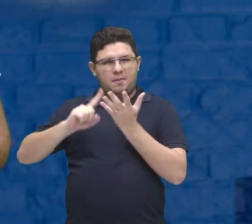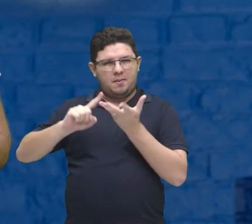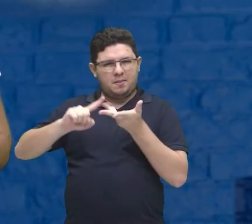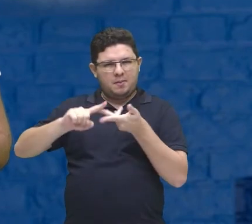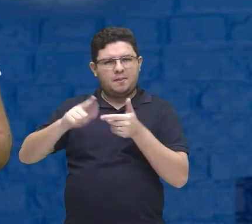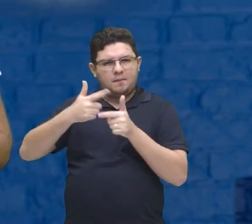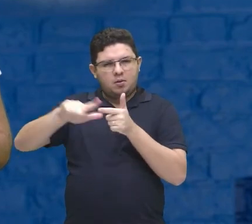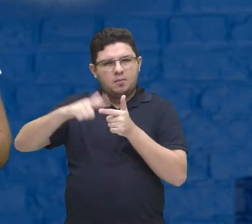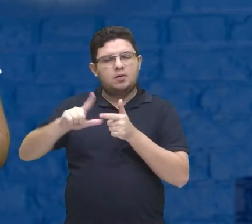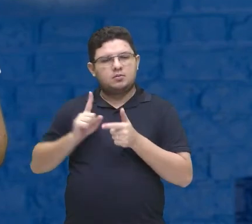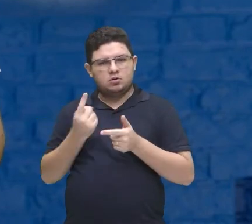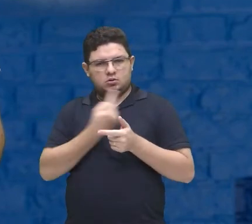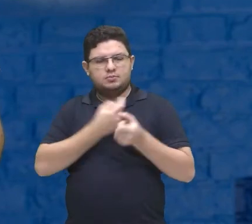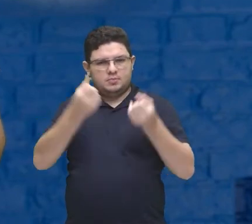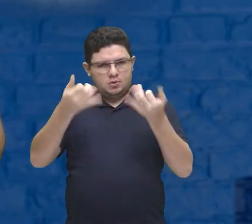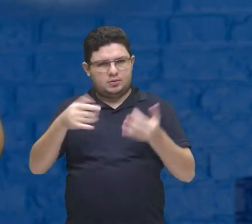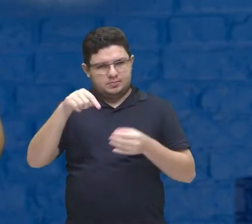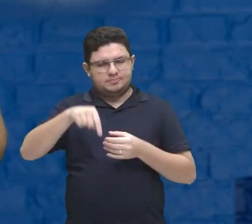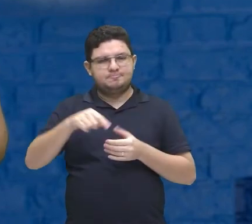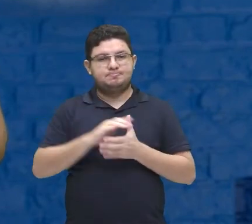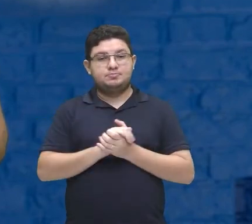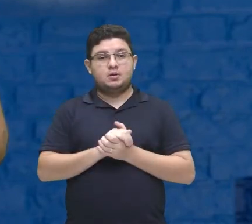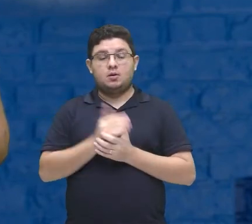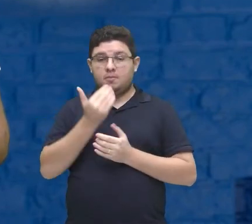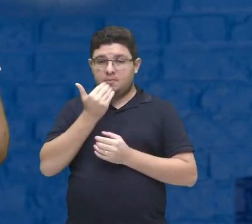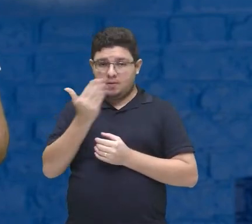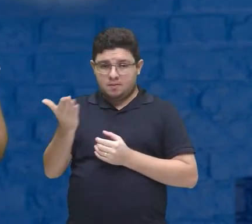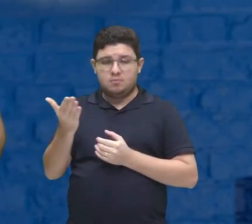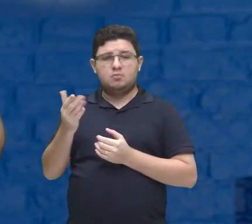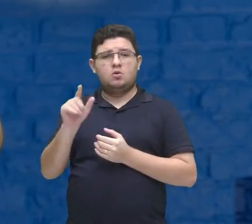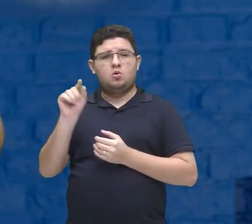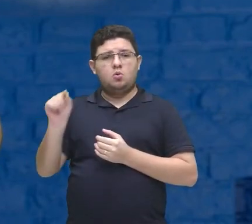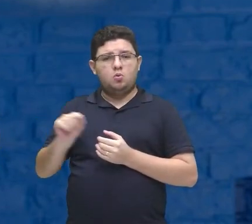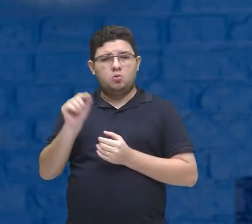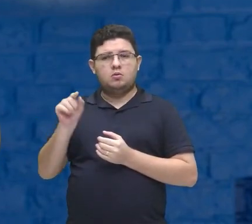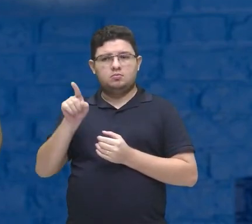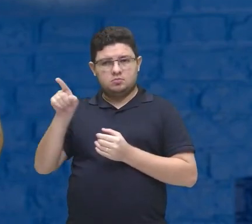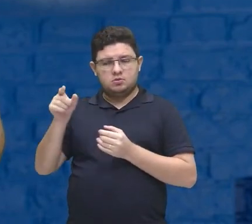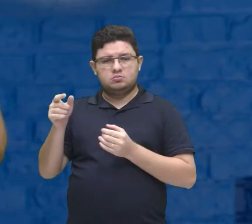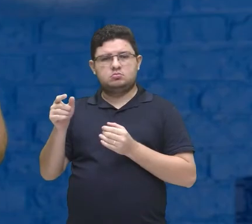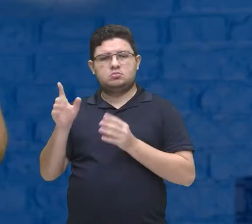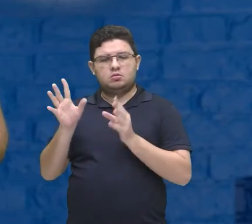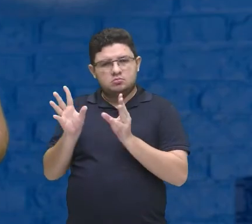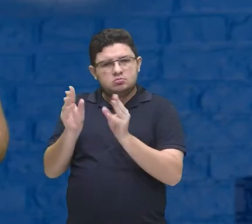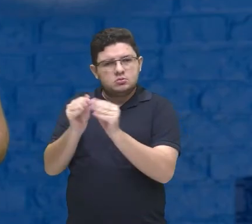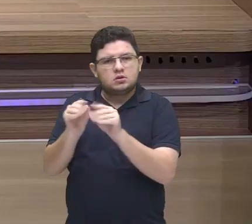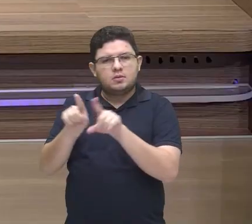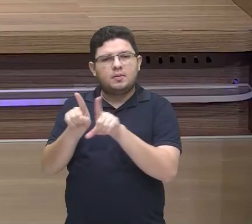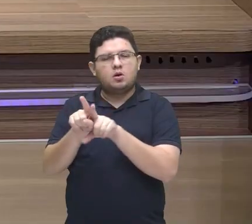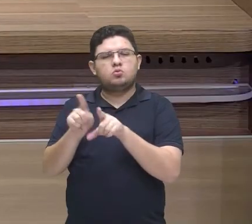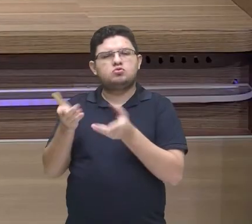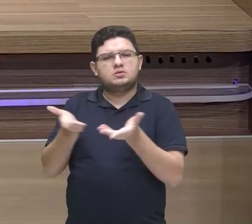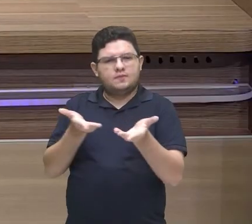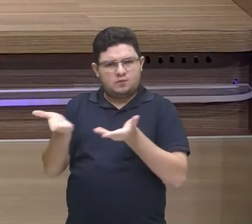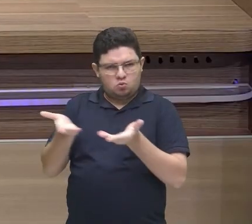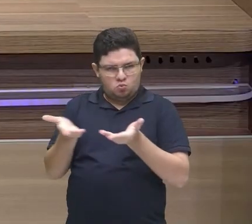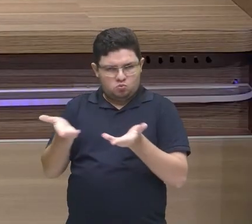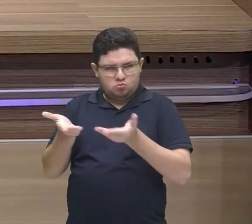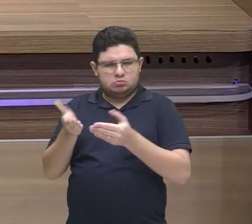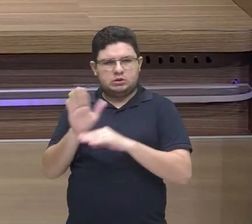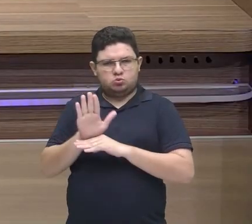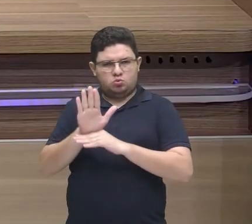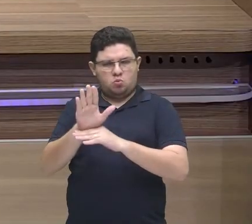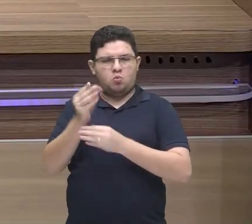no nosso programa. Por favor, doutor Neto, suas considerações e onde fica o serviço, o SAVES? O